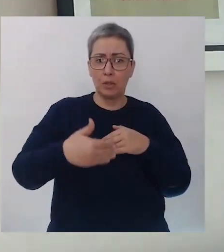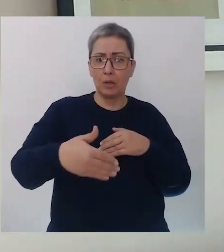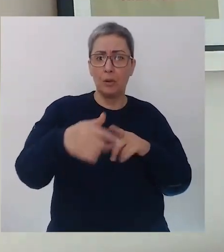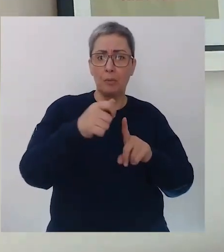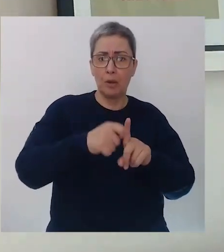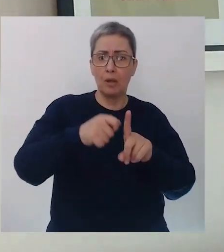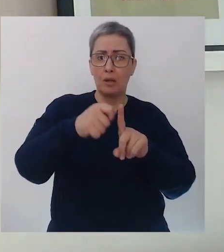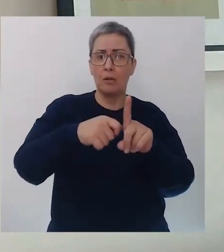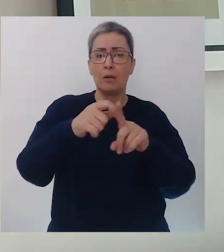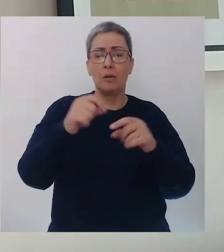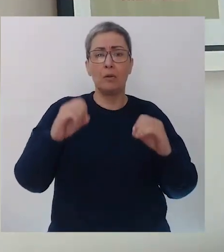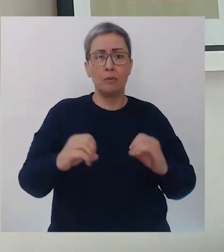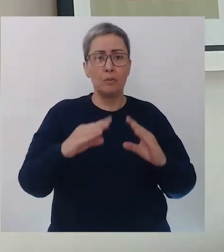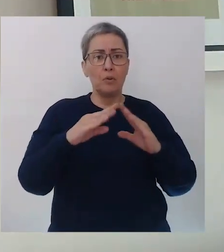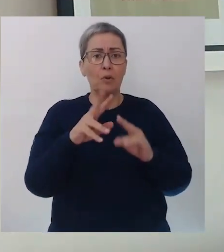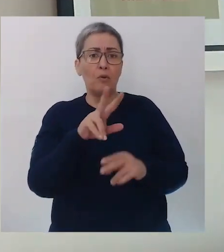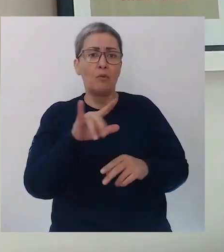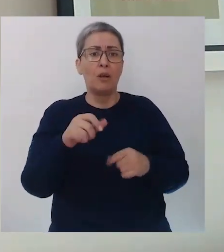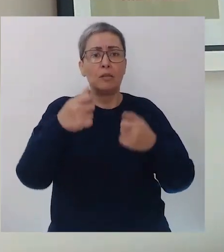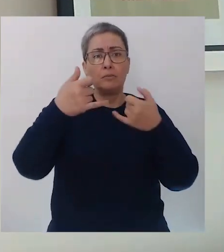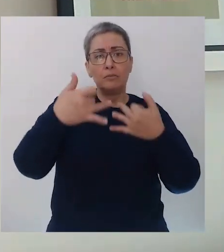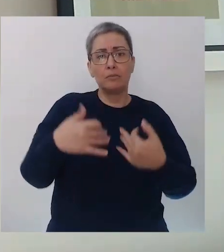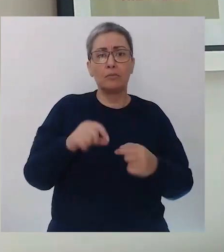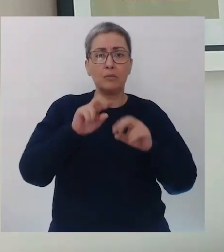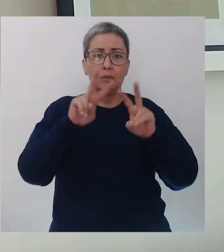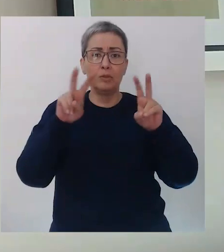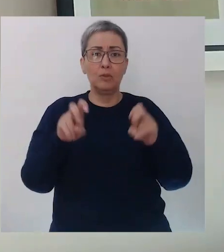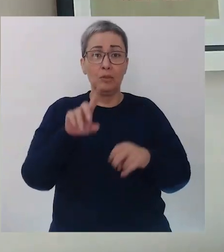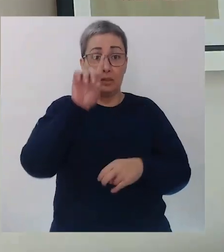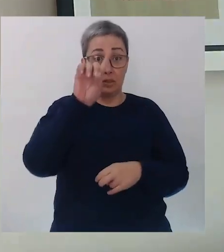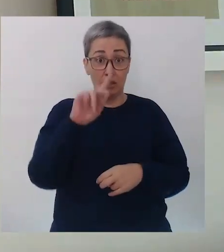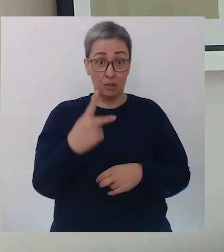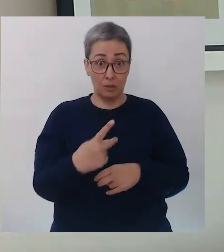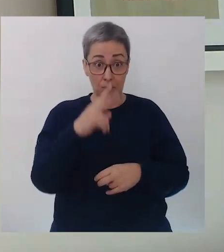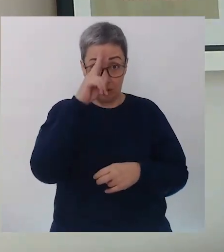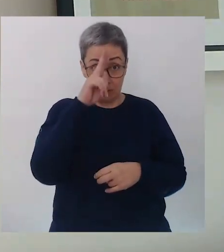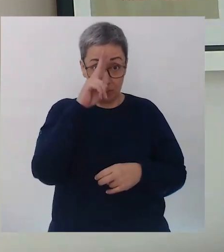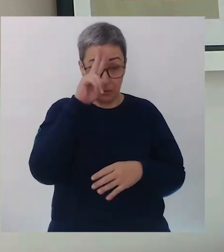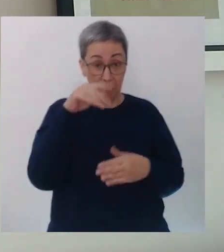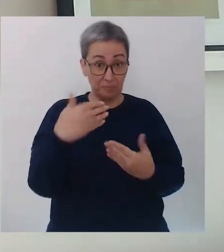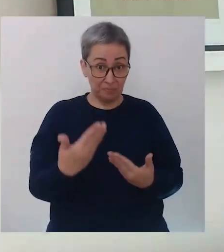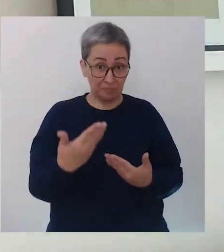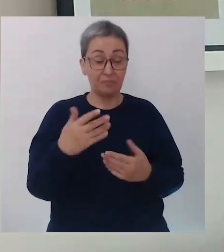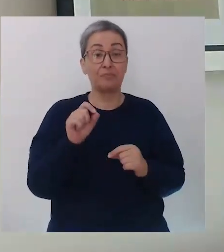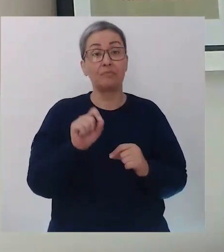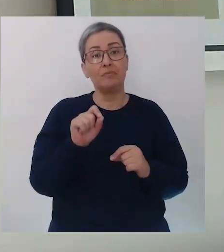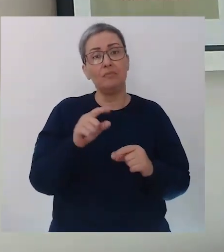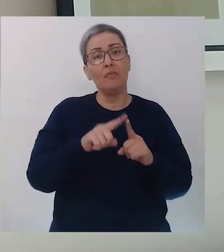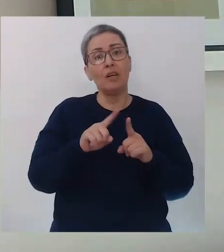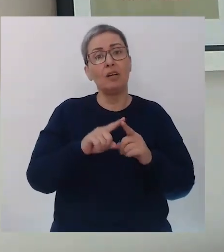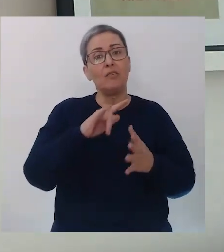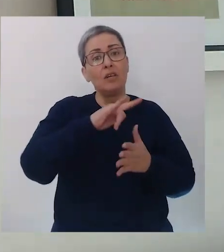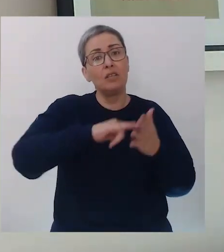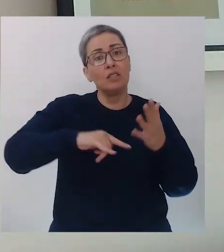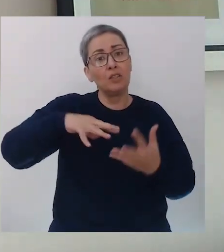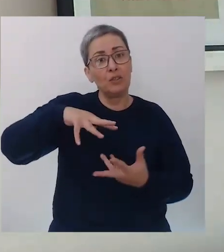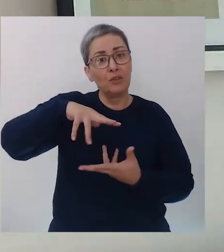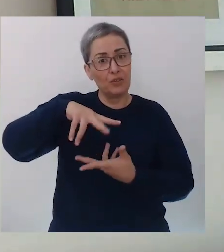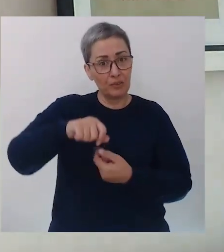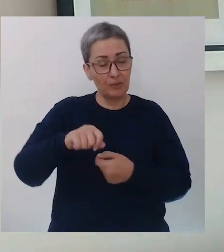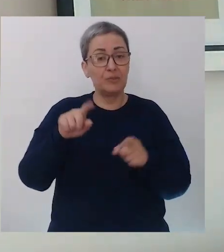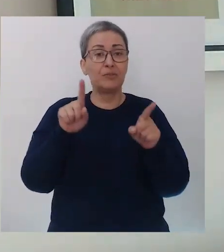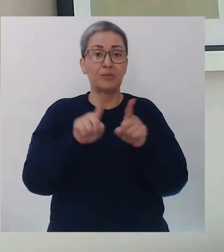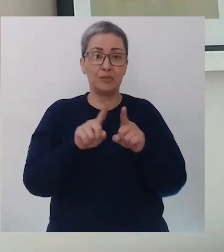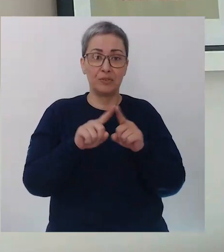gente falou que nos próximos meses, né, nos próximos programas, nós falaríamos sobre os direitos humanos. Vocês se lembram? A gente